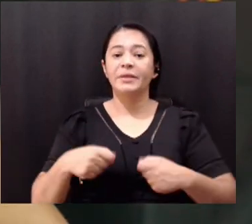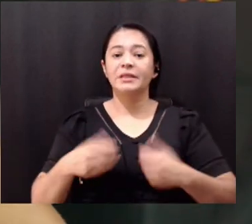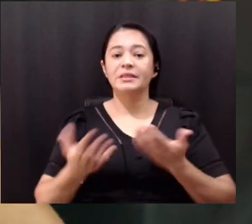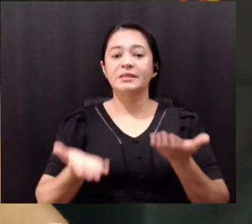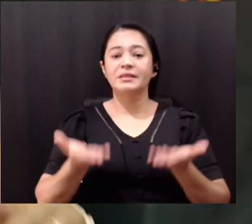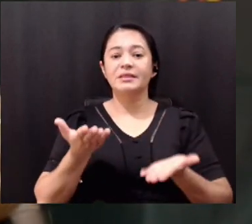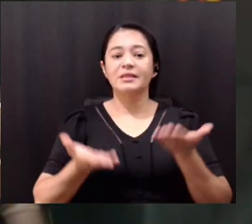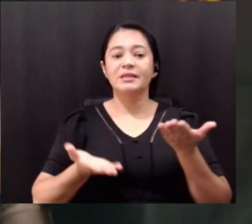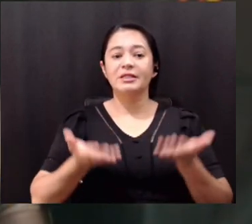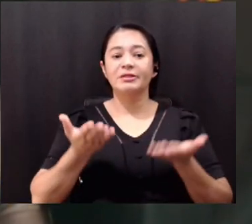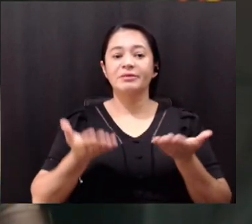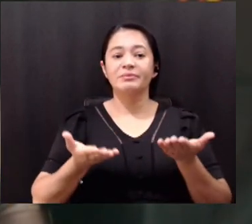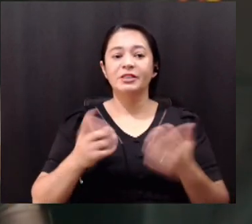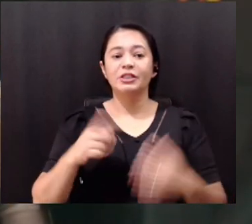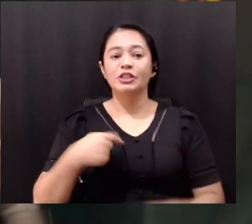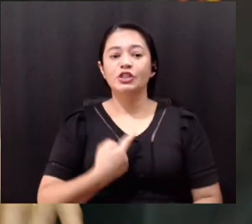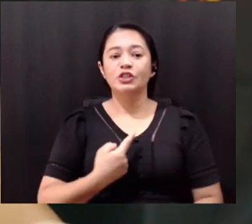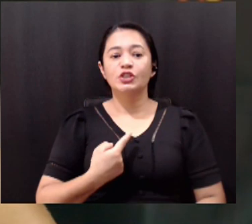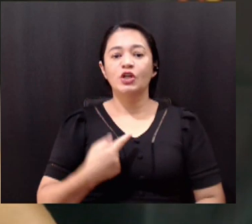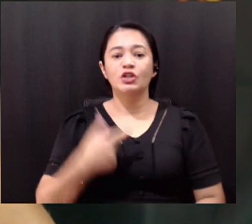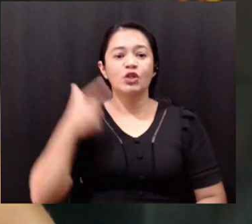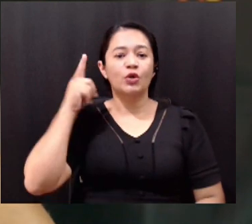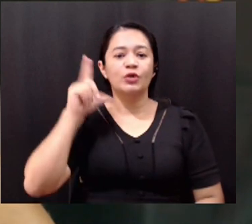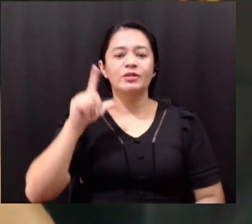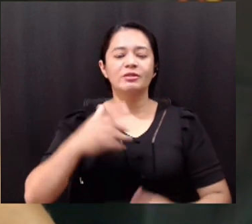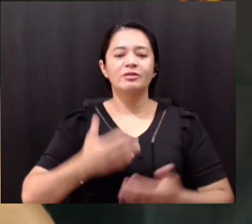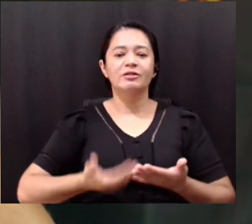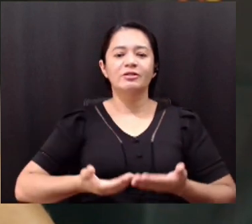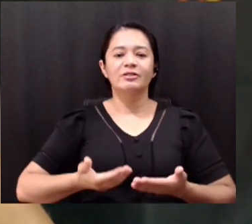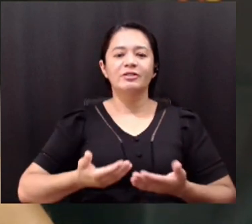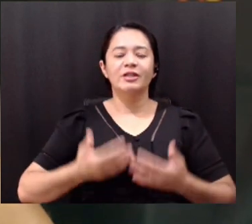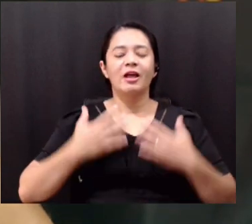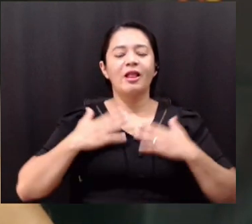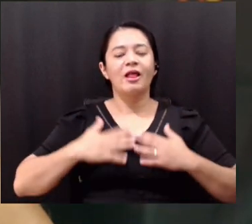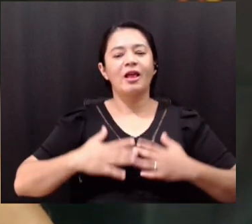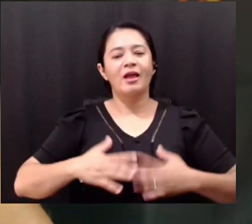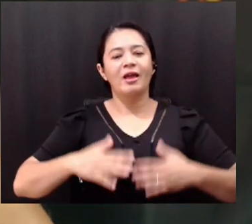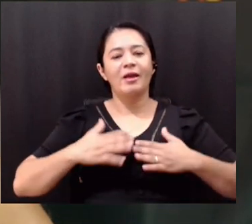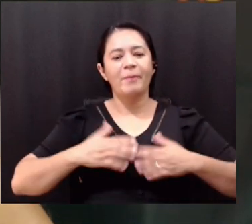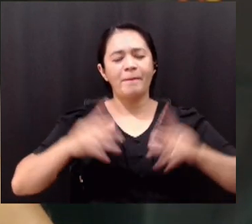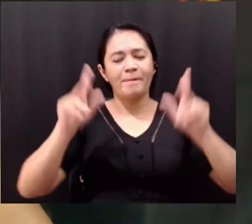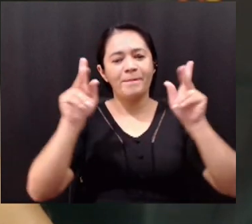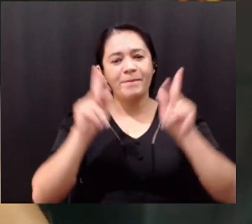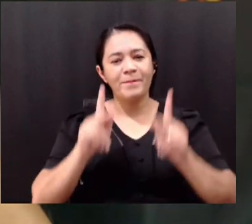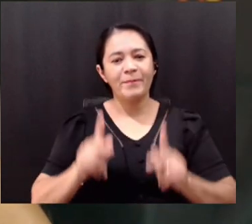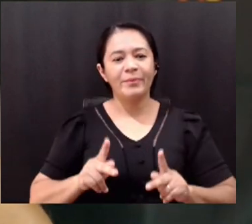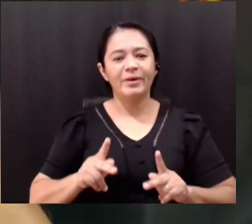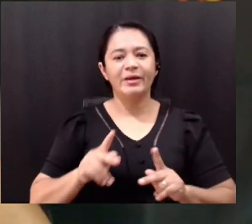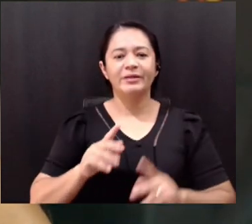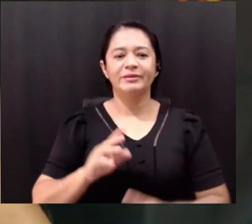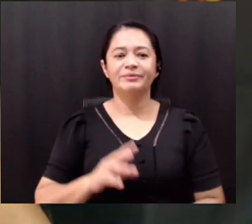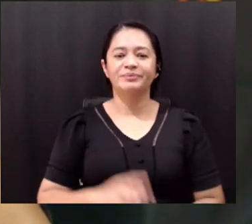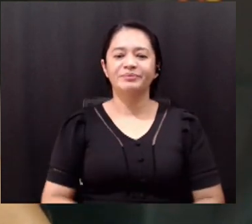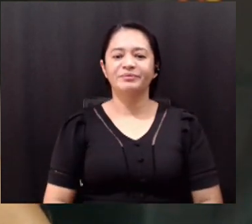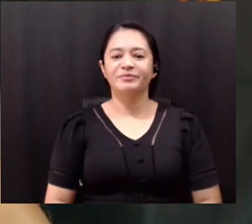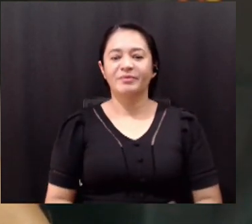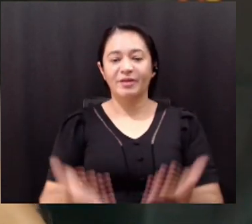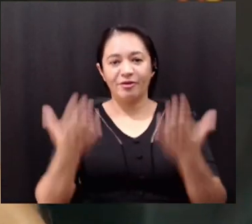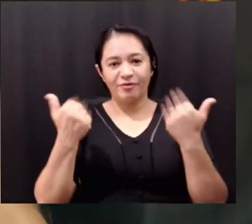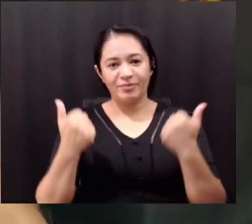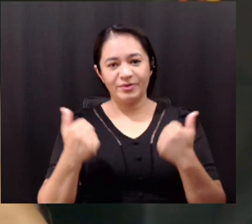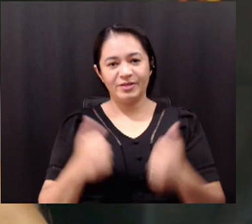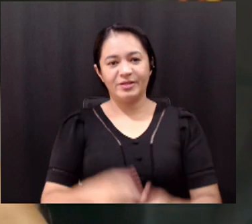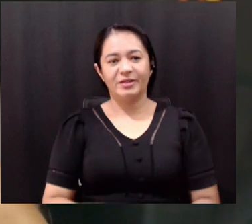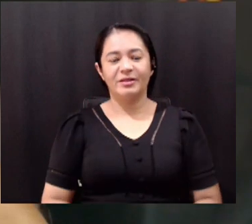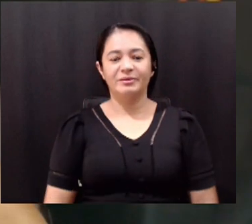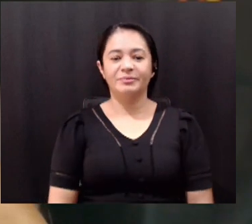gente poder manter aí o bom senso e seguir tranquilo, em paz. Eu acho que esse é o ponto-chave. Vamos lá, então. Chama boletim, produção? É isso?